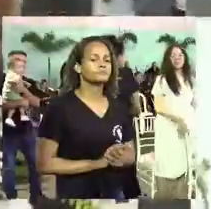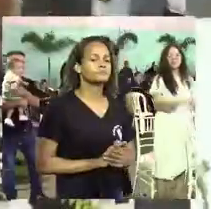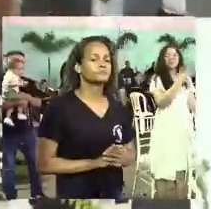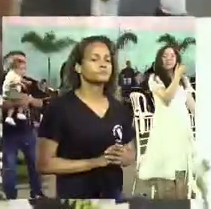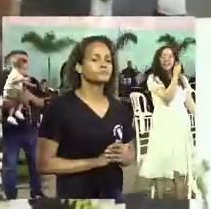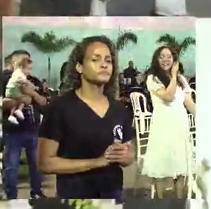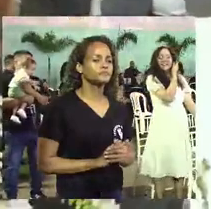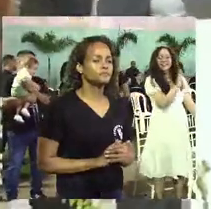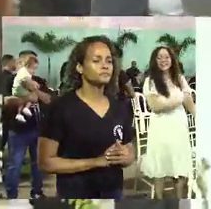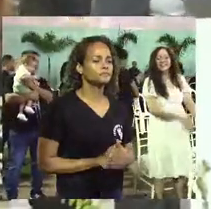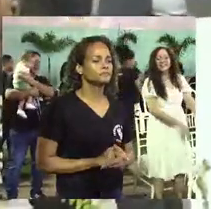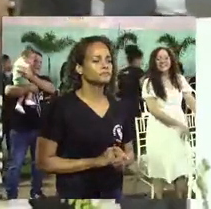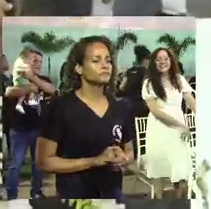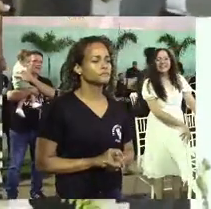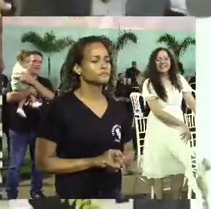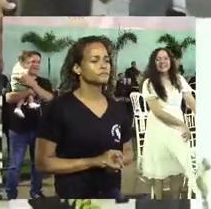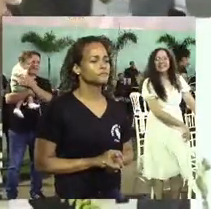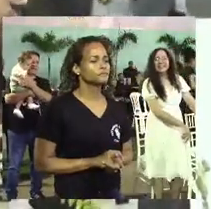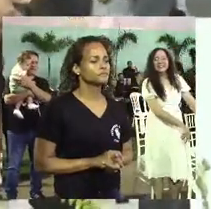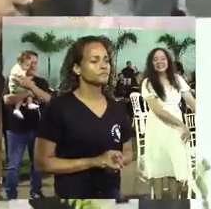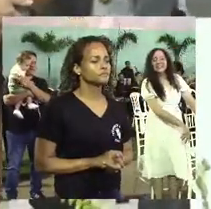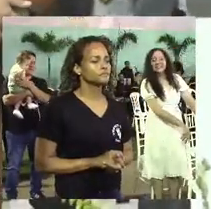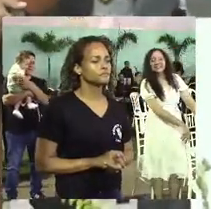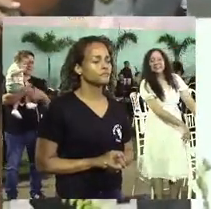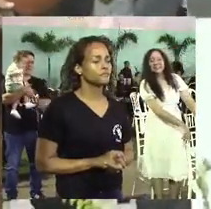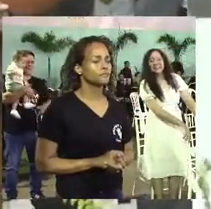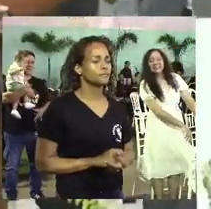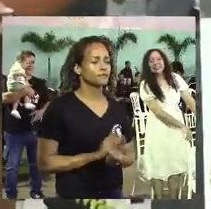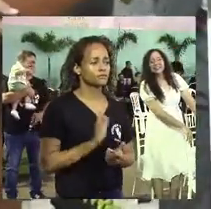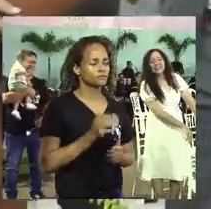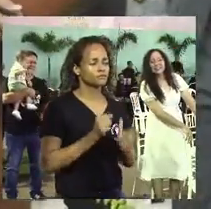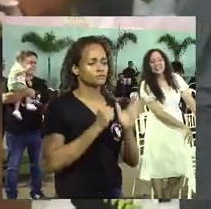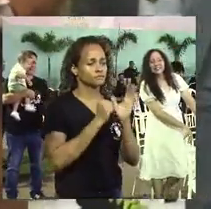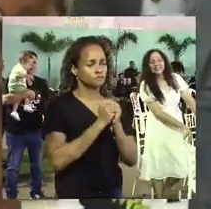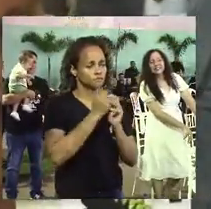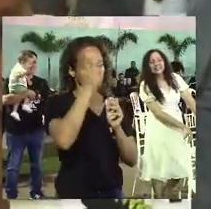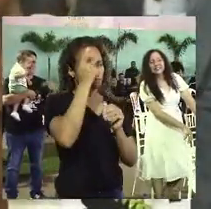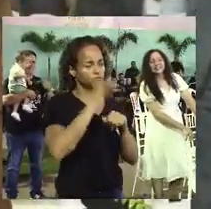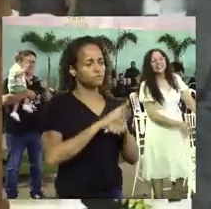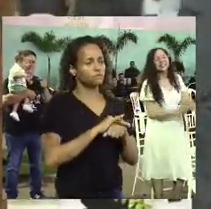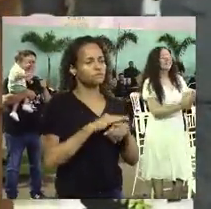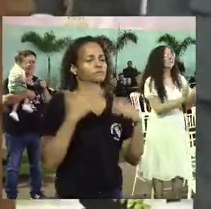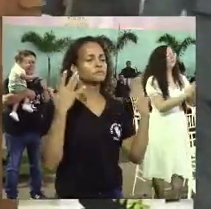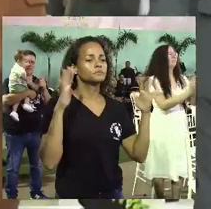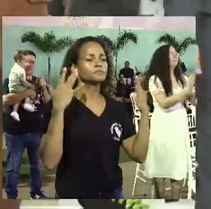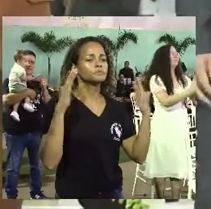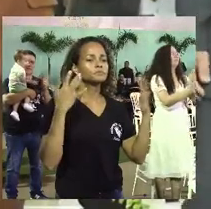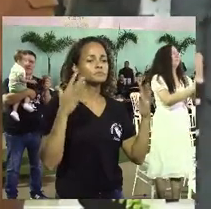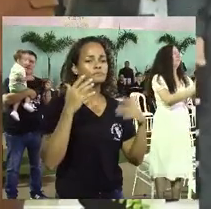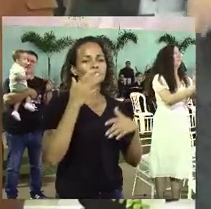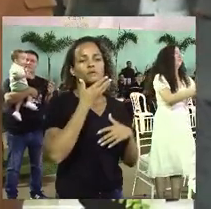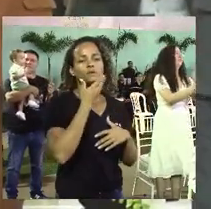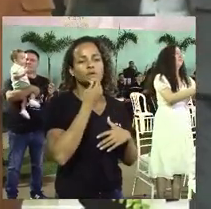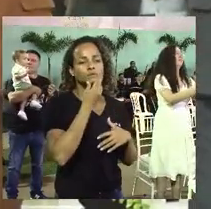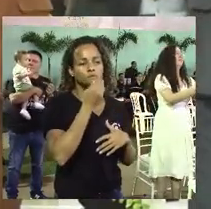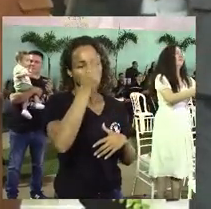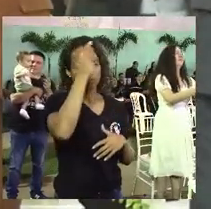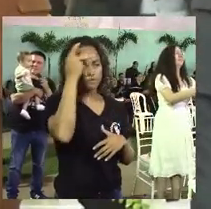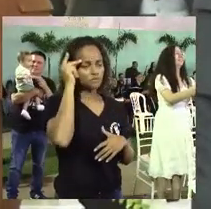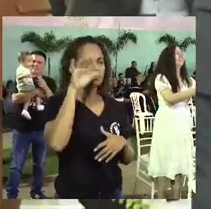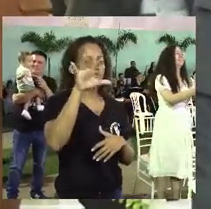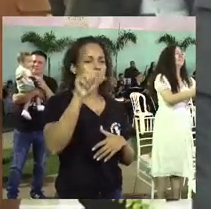eu já já vou orar pelos enfermos e Jesus vai curar a igreja aplausos que estão indo buscar Almas